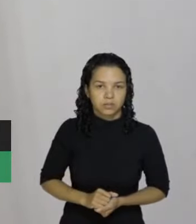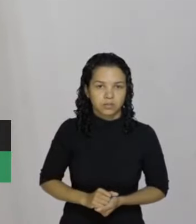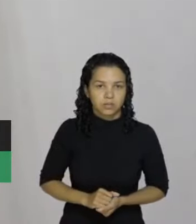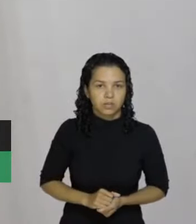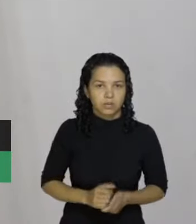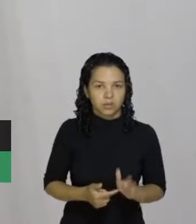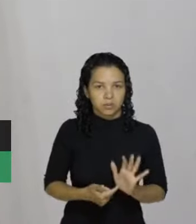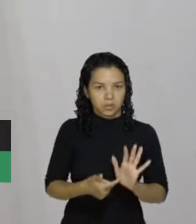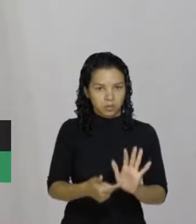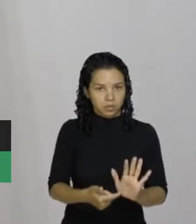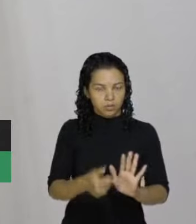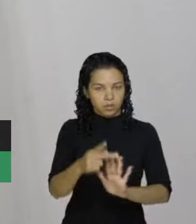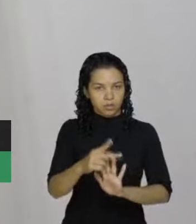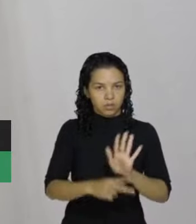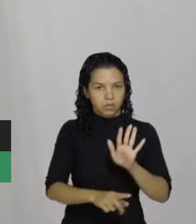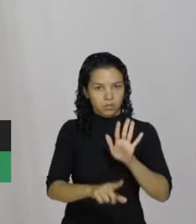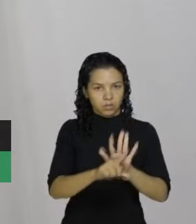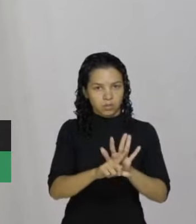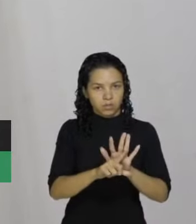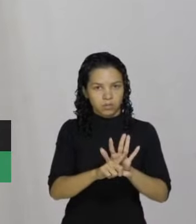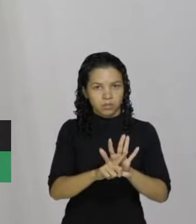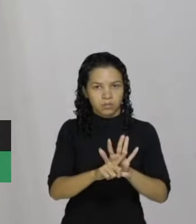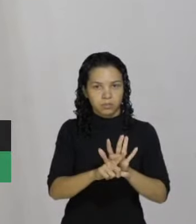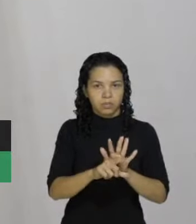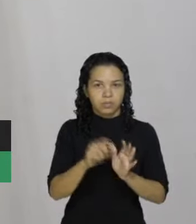apresentei um projeto de lei